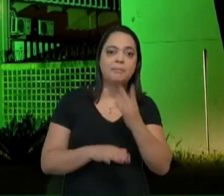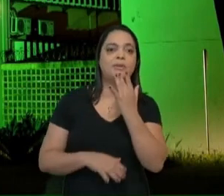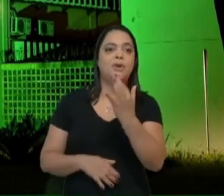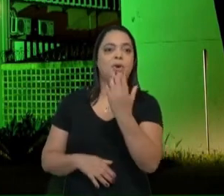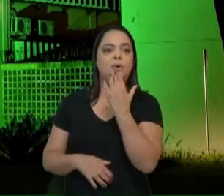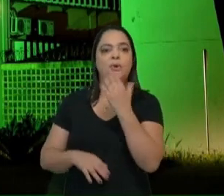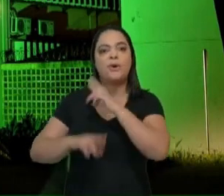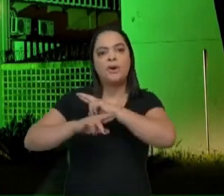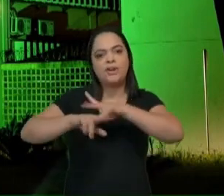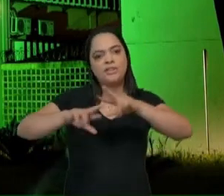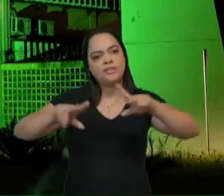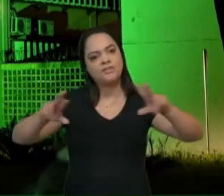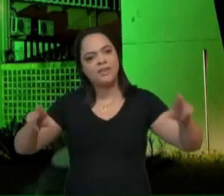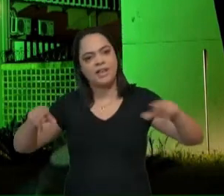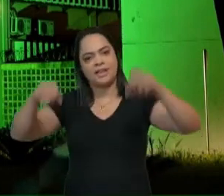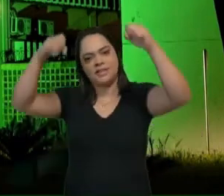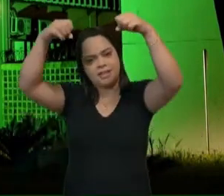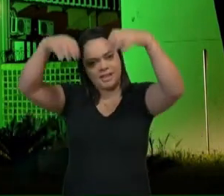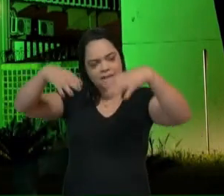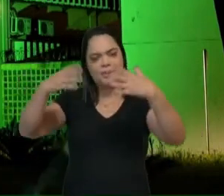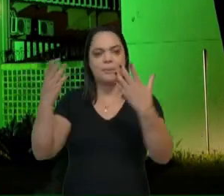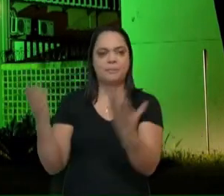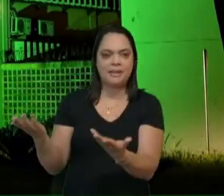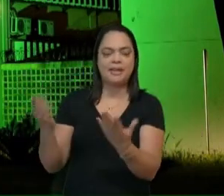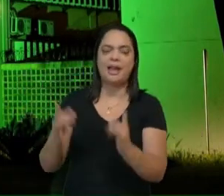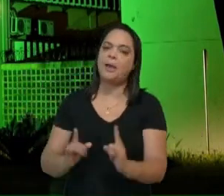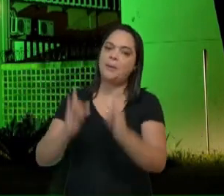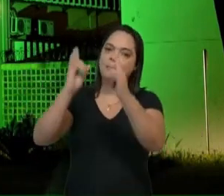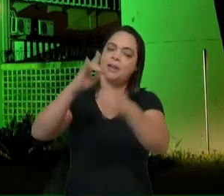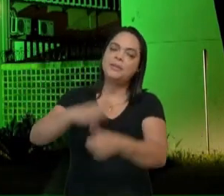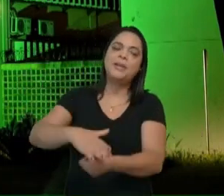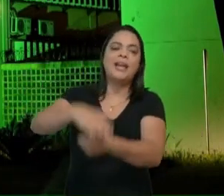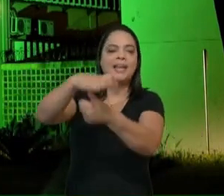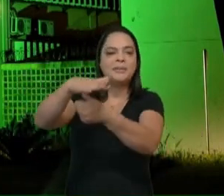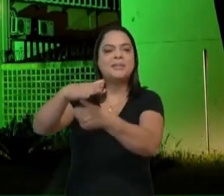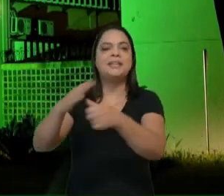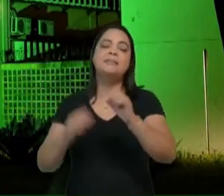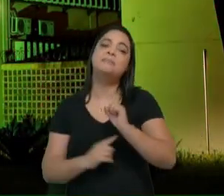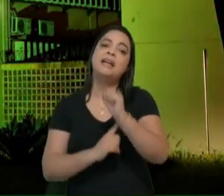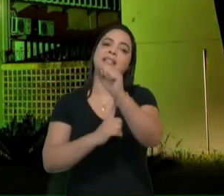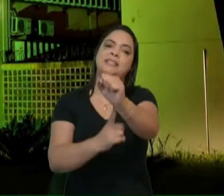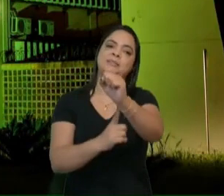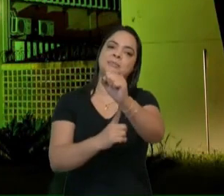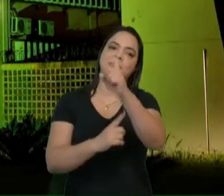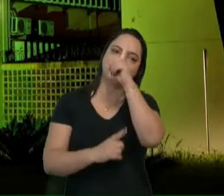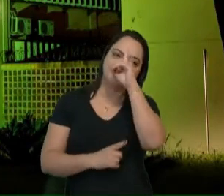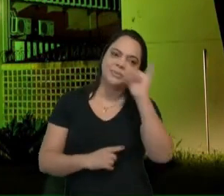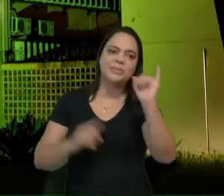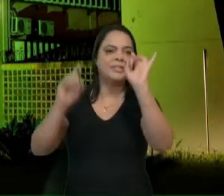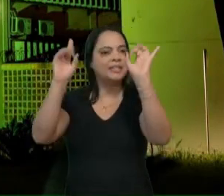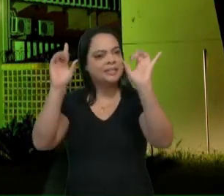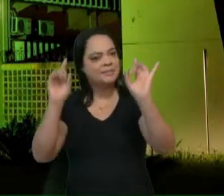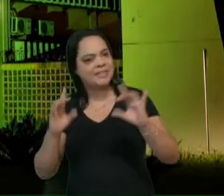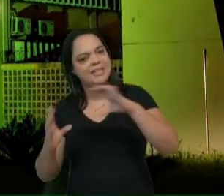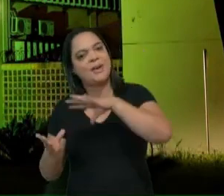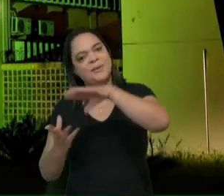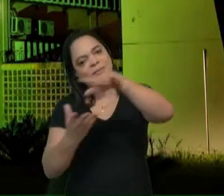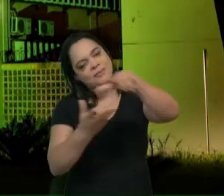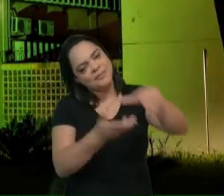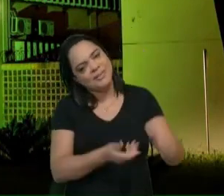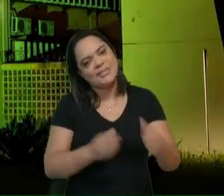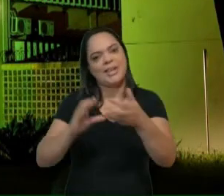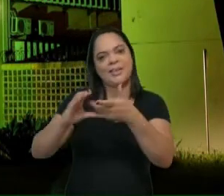diferentes vão estar sendo iluminadas ali né no prédio da Reitoria para simbolizar essa data que é o dia mundial das doenças